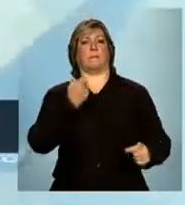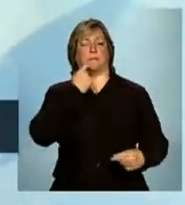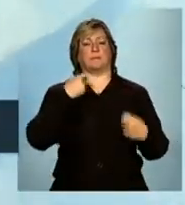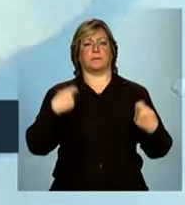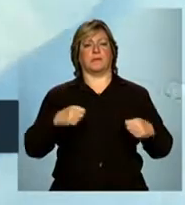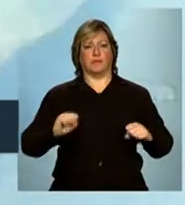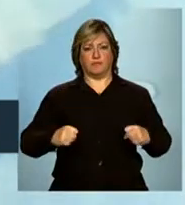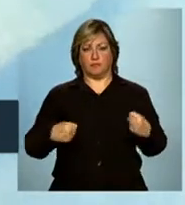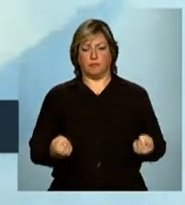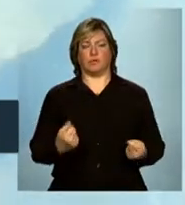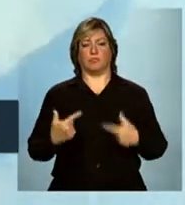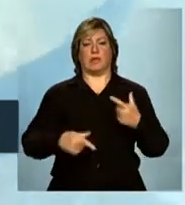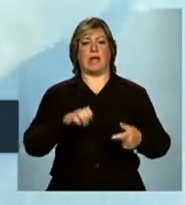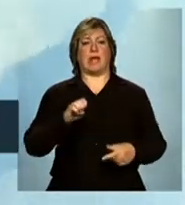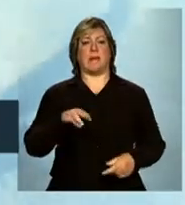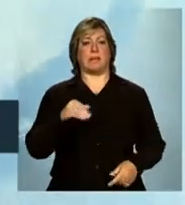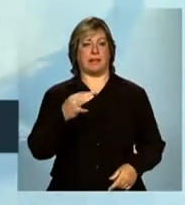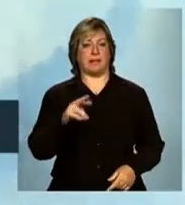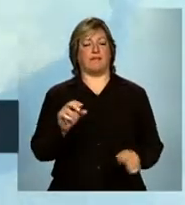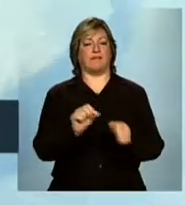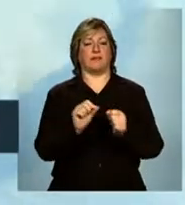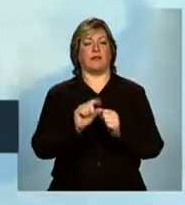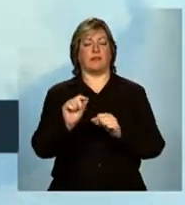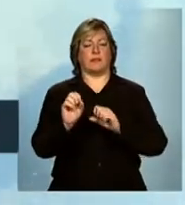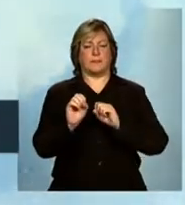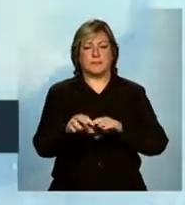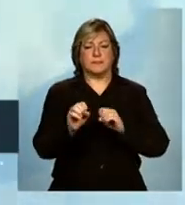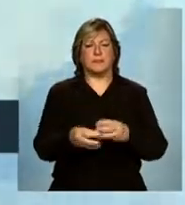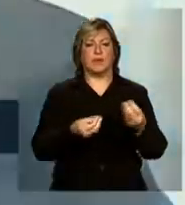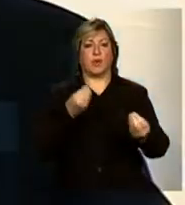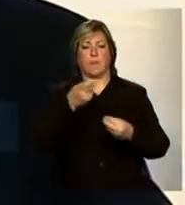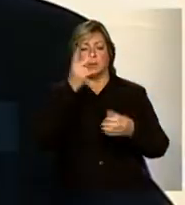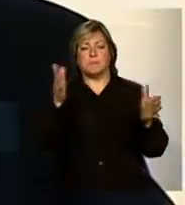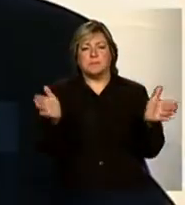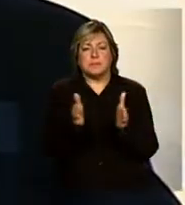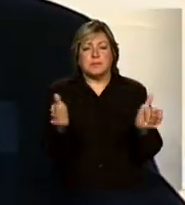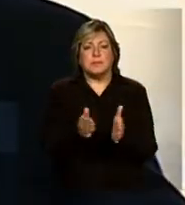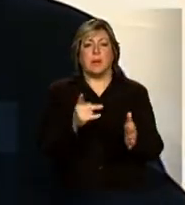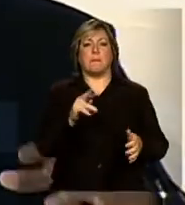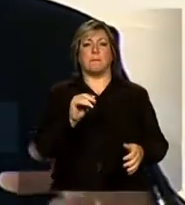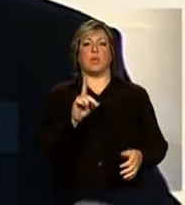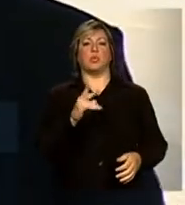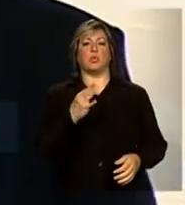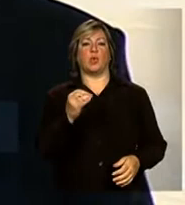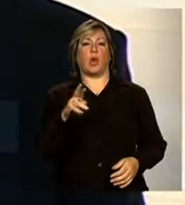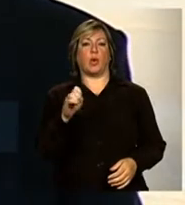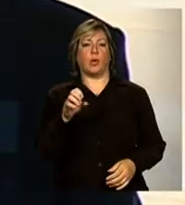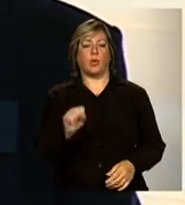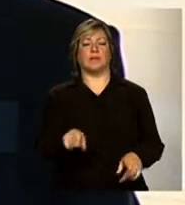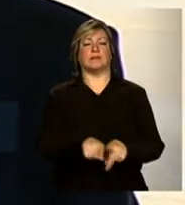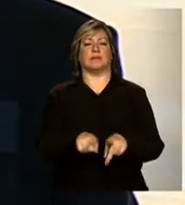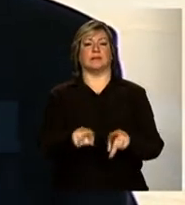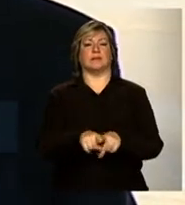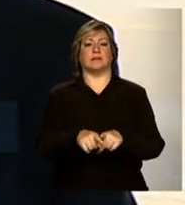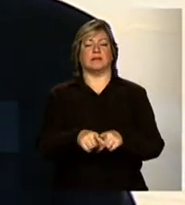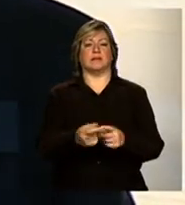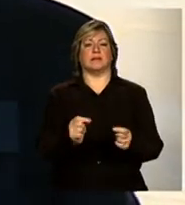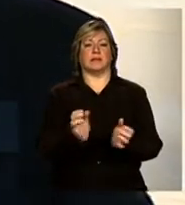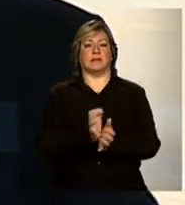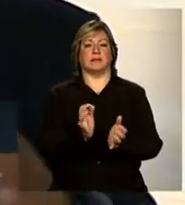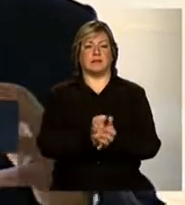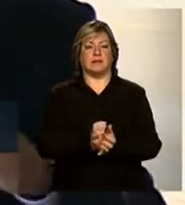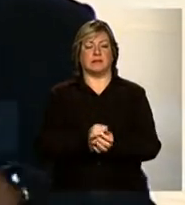que ai mas até faz na orientação dos pequenos produtores do da Agricultura